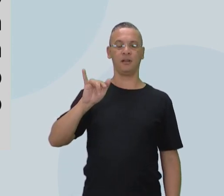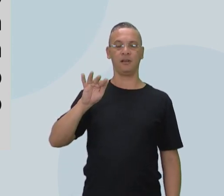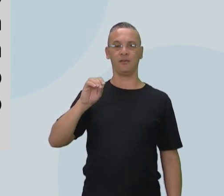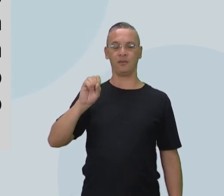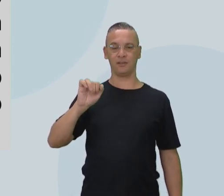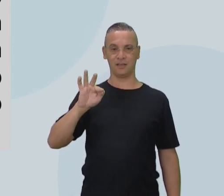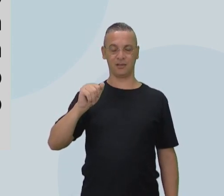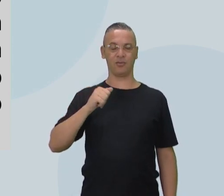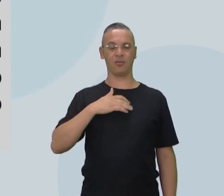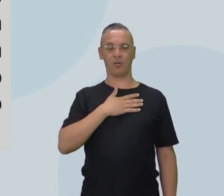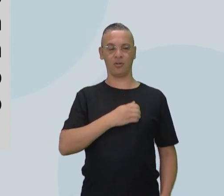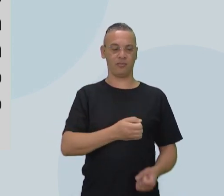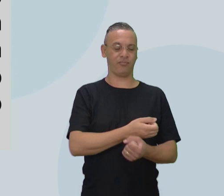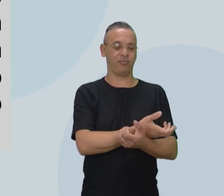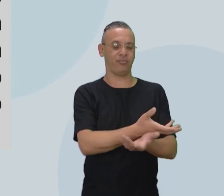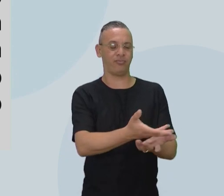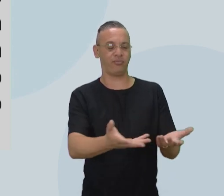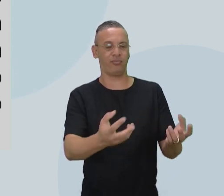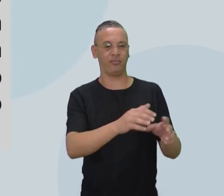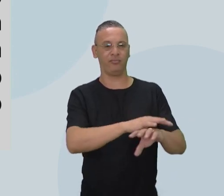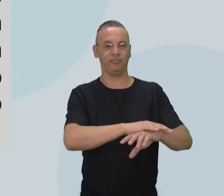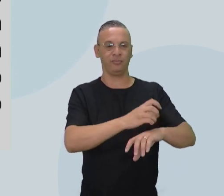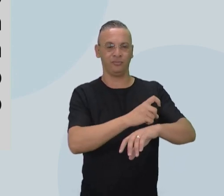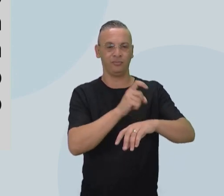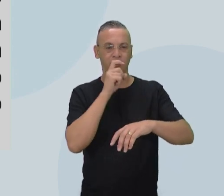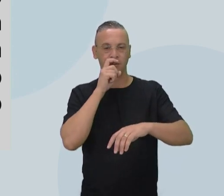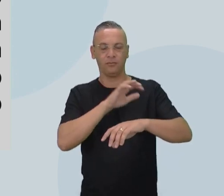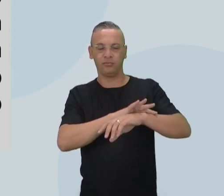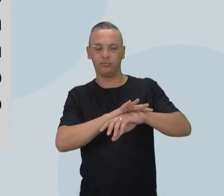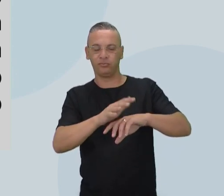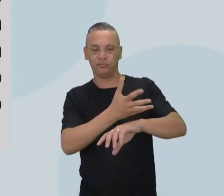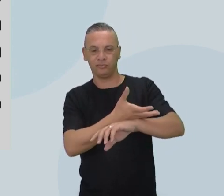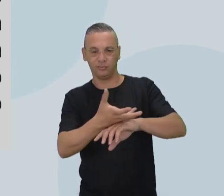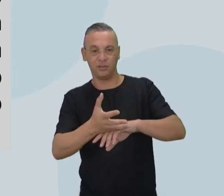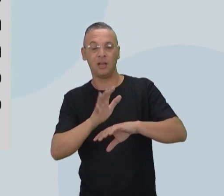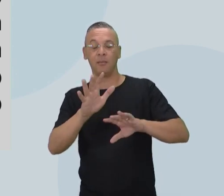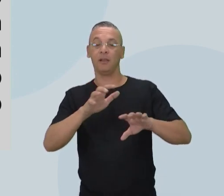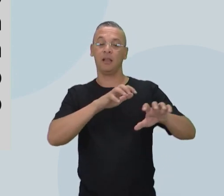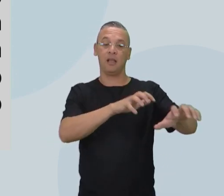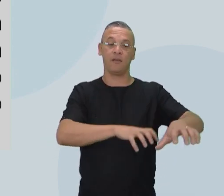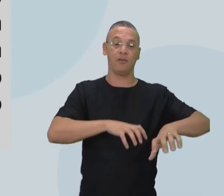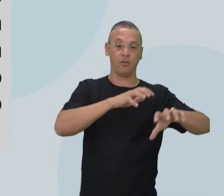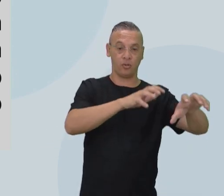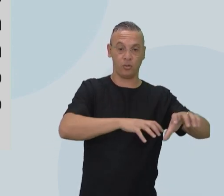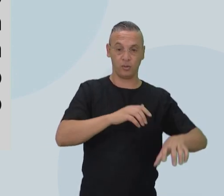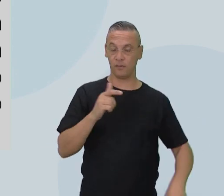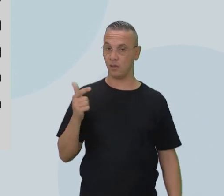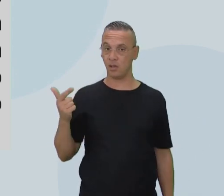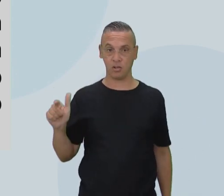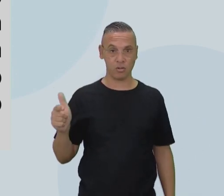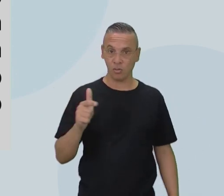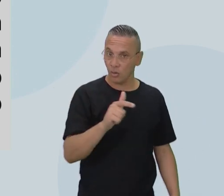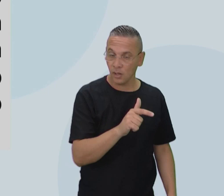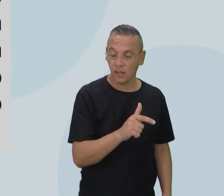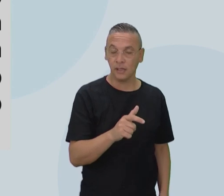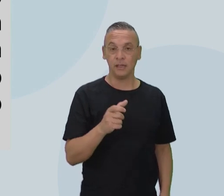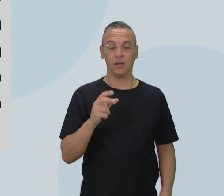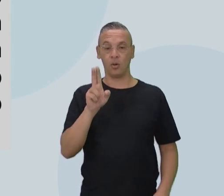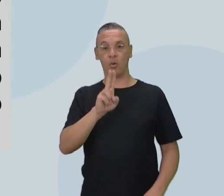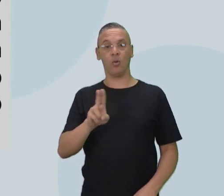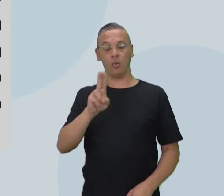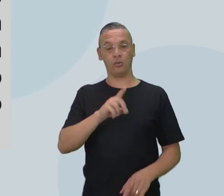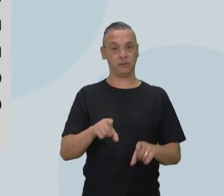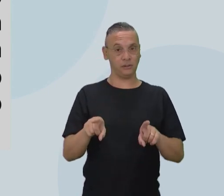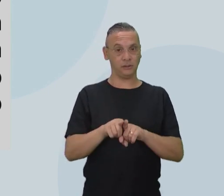a orelha e lembrar que sem o surgimento da agricultura moderna, incluindo-se a criação e utilização